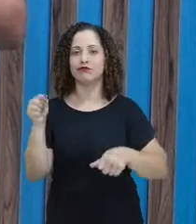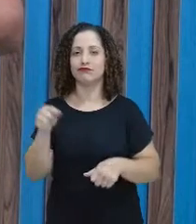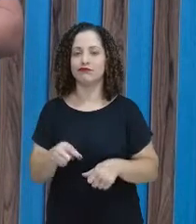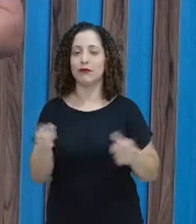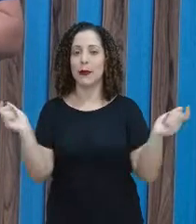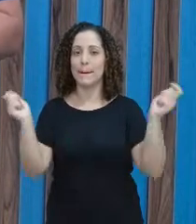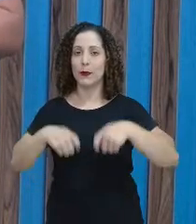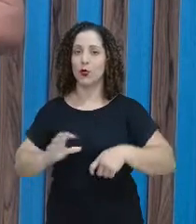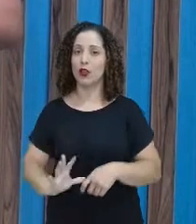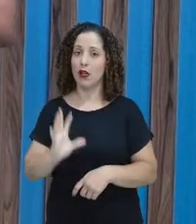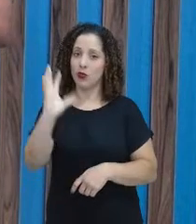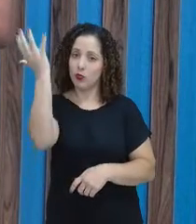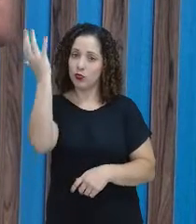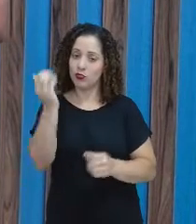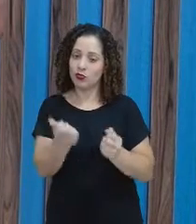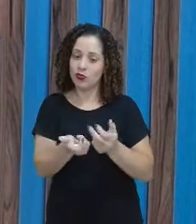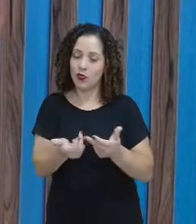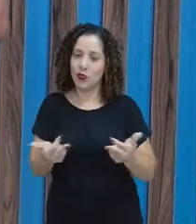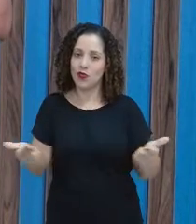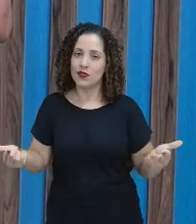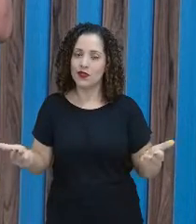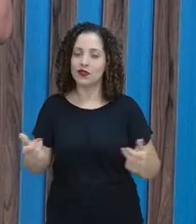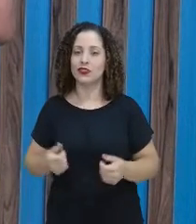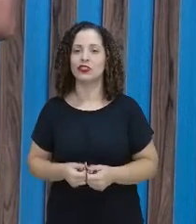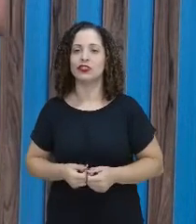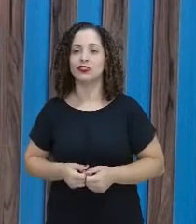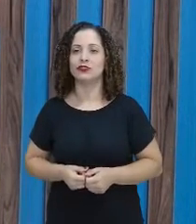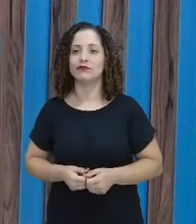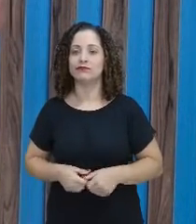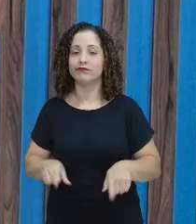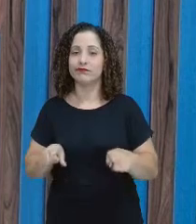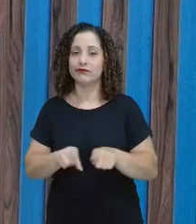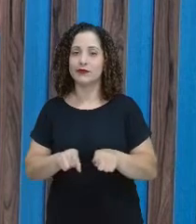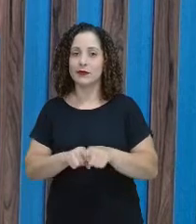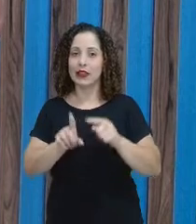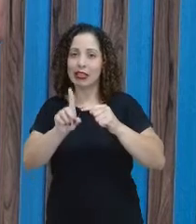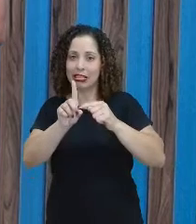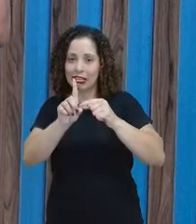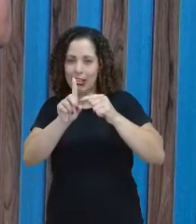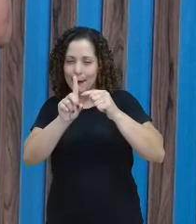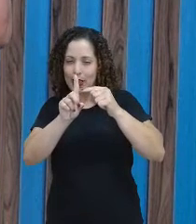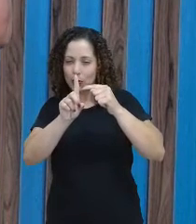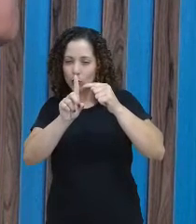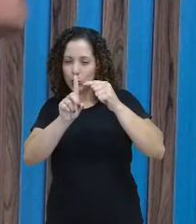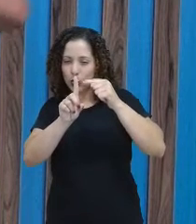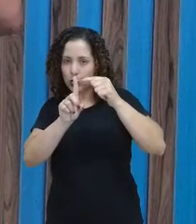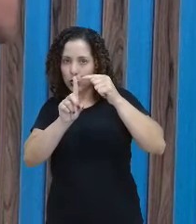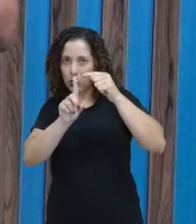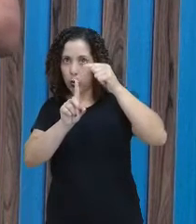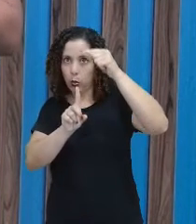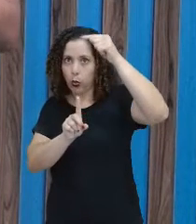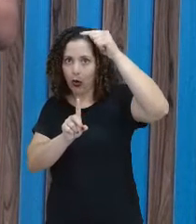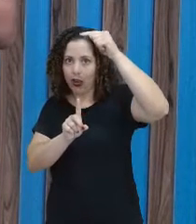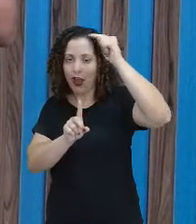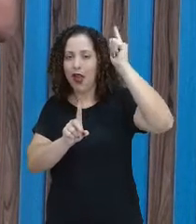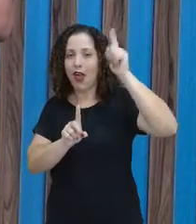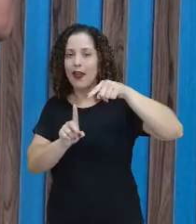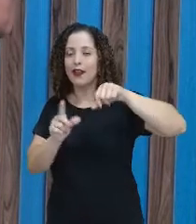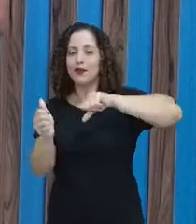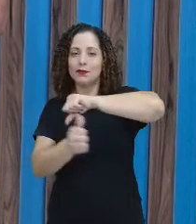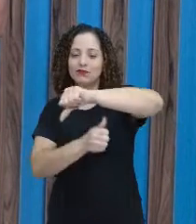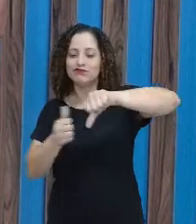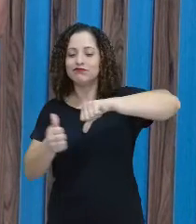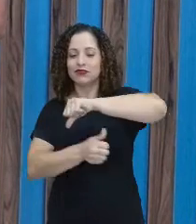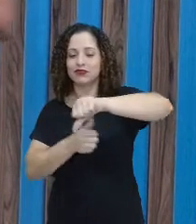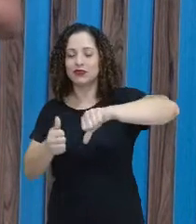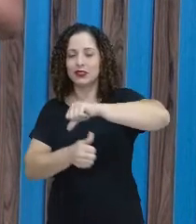acontecer algo com ela. E quando é em alta temperatura, vai haver modificação e essa modificação,